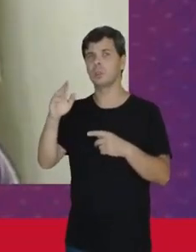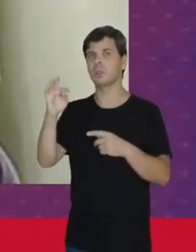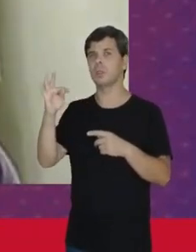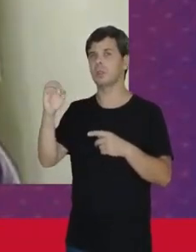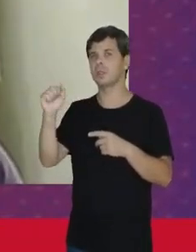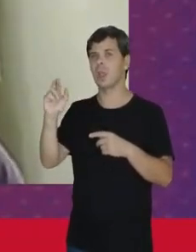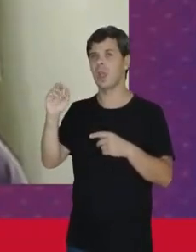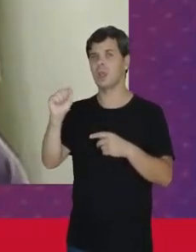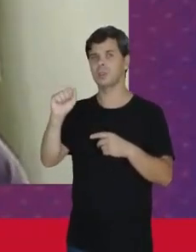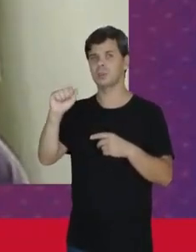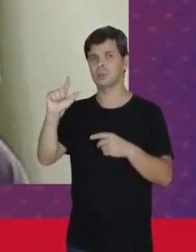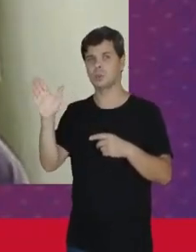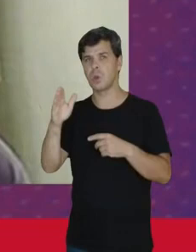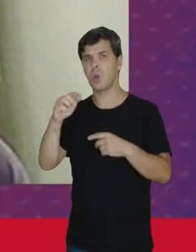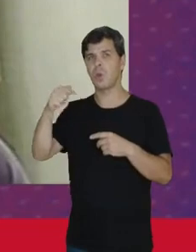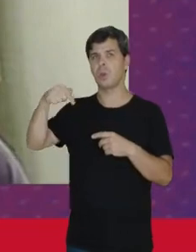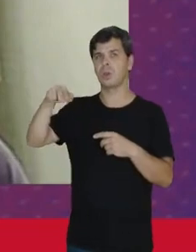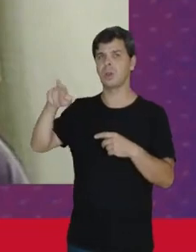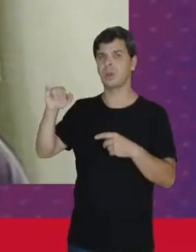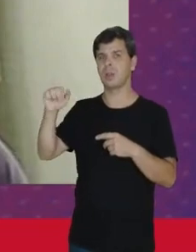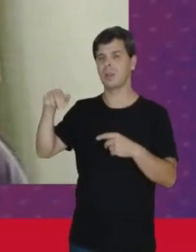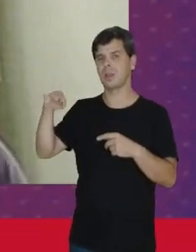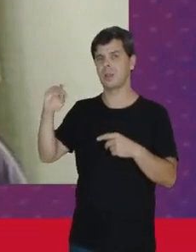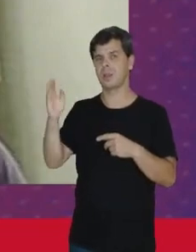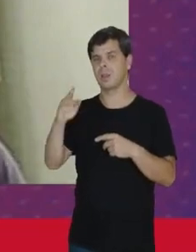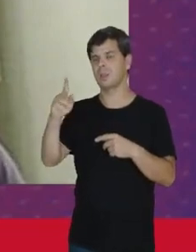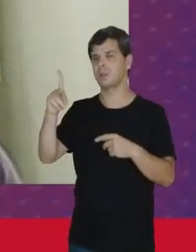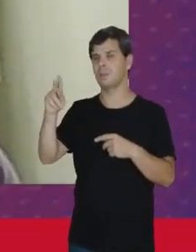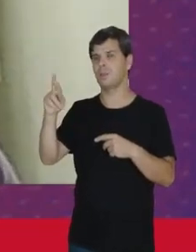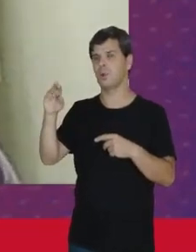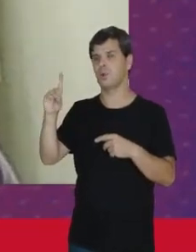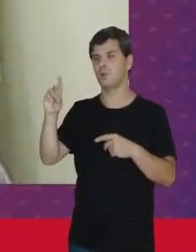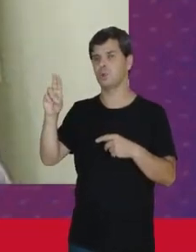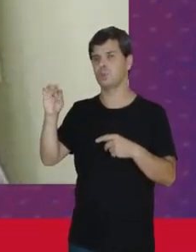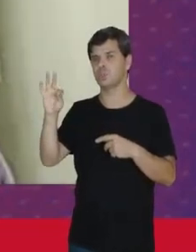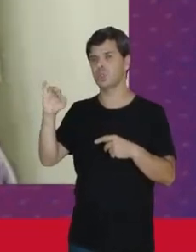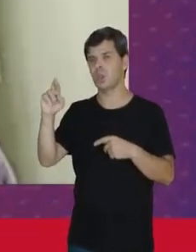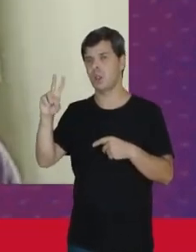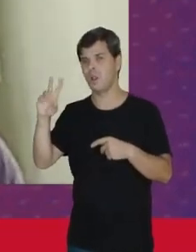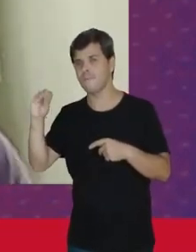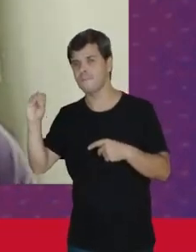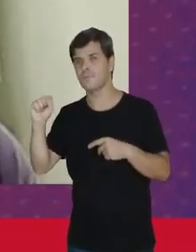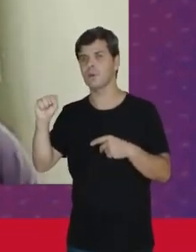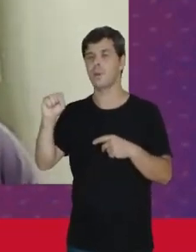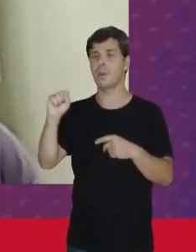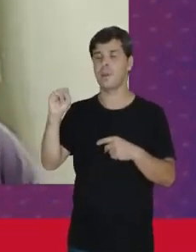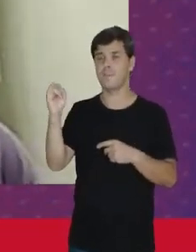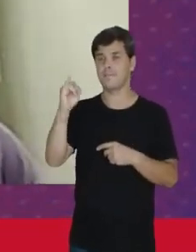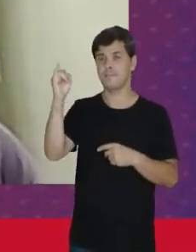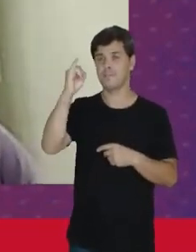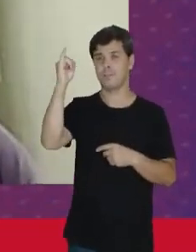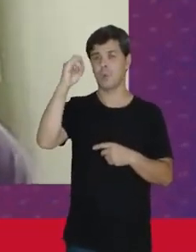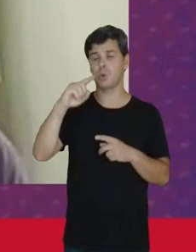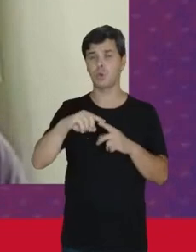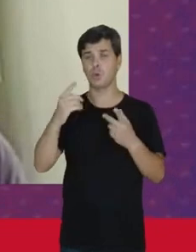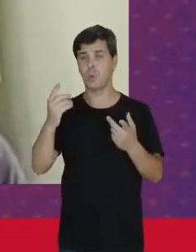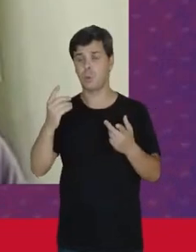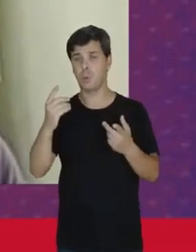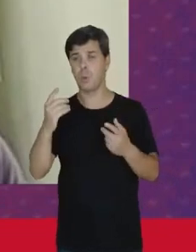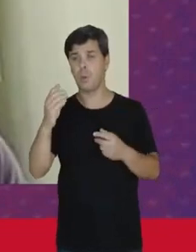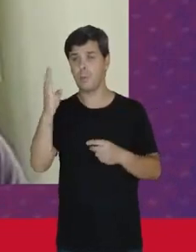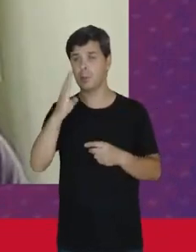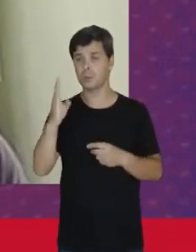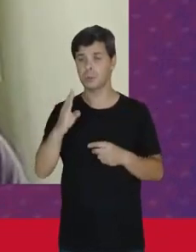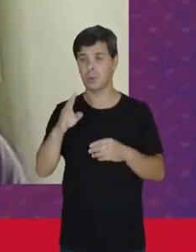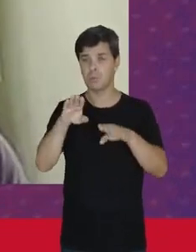quintais produtivos, né, que foram constituídos nos últimos anos. Fundamental num país como o nosso, que